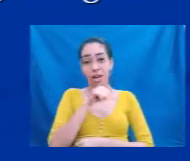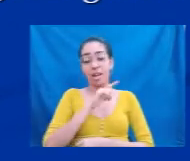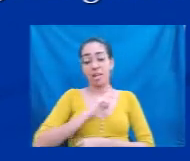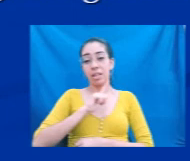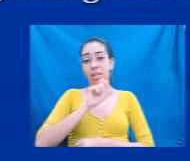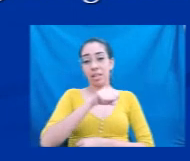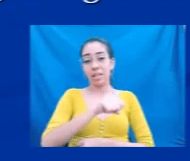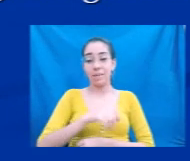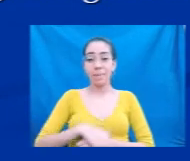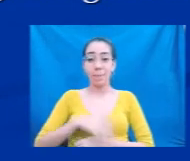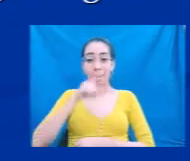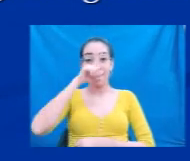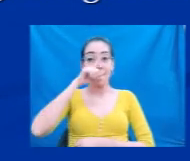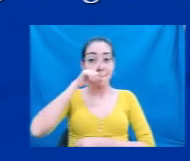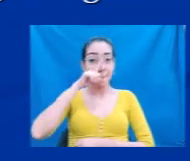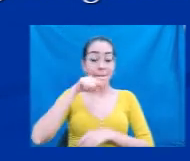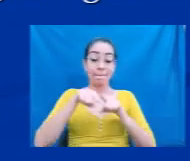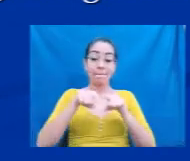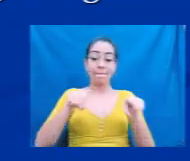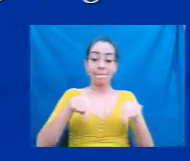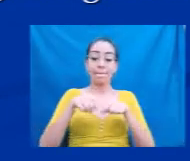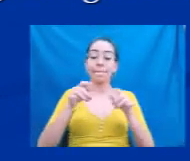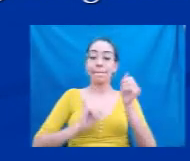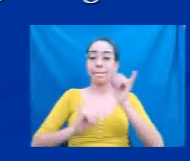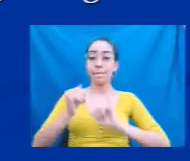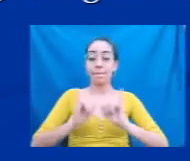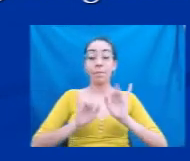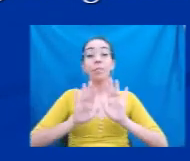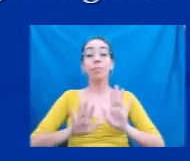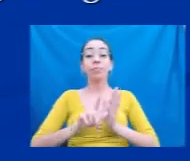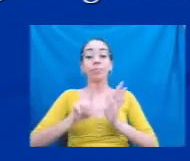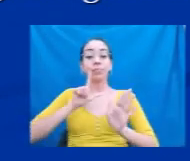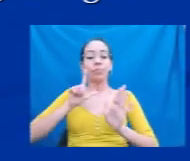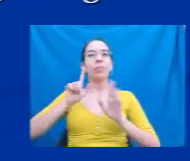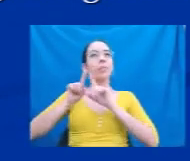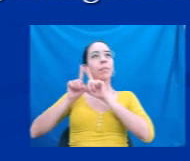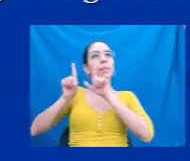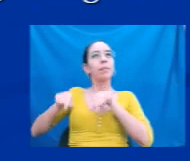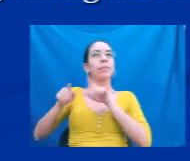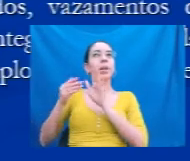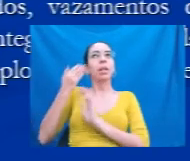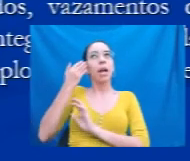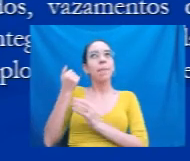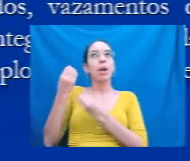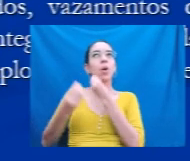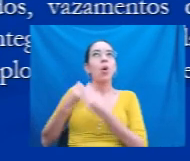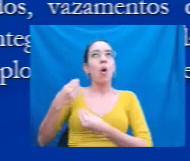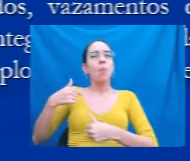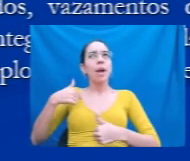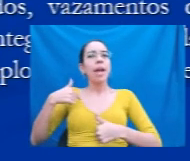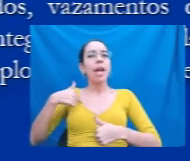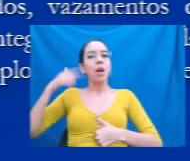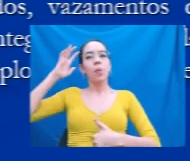ter um plano, né, de saber realmente como agir em situações que são situações de emergência. O que eu devo fazer quando